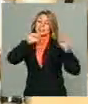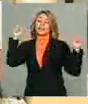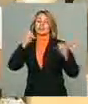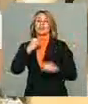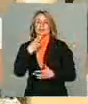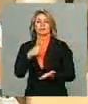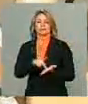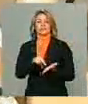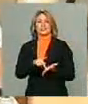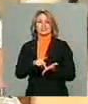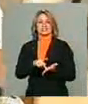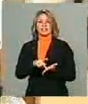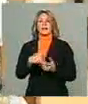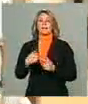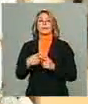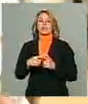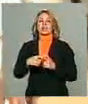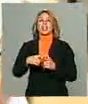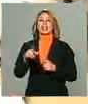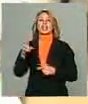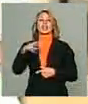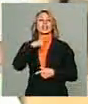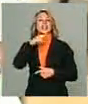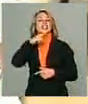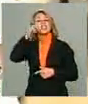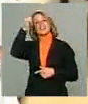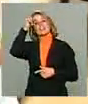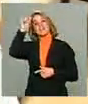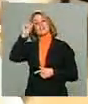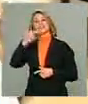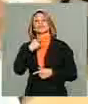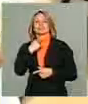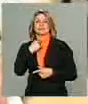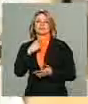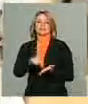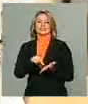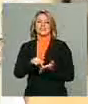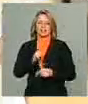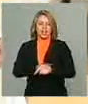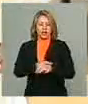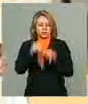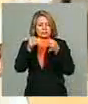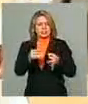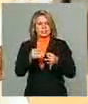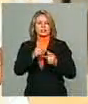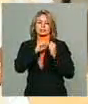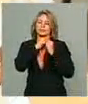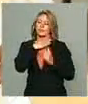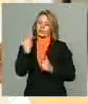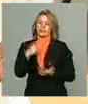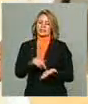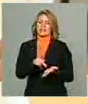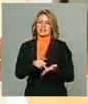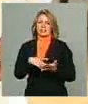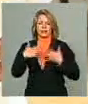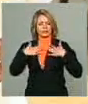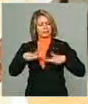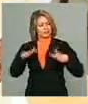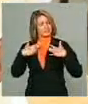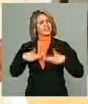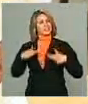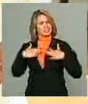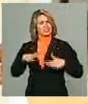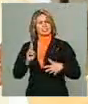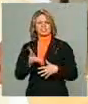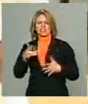minha filha ninguém Evita o inevitável a hora marcada você vai Isso é verdade isso é verdade você tá tranquila PR mas completamente